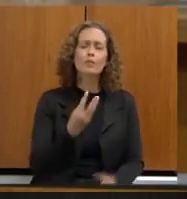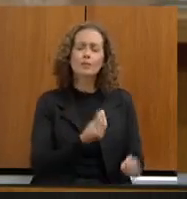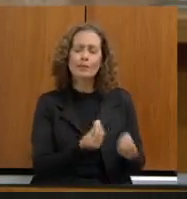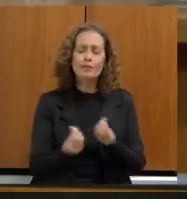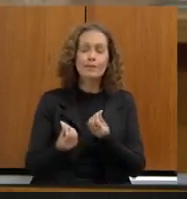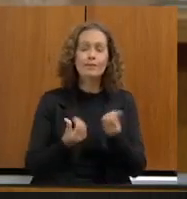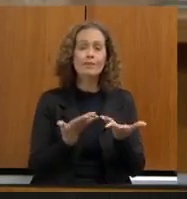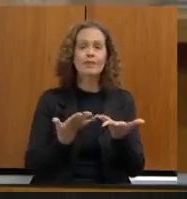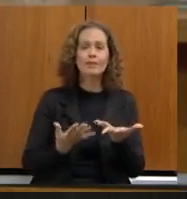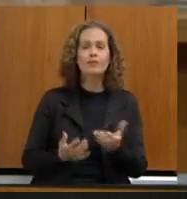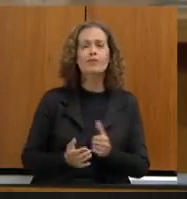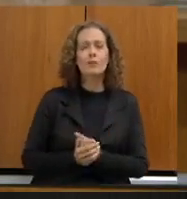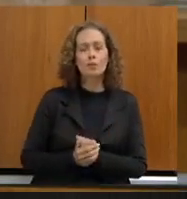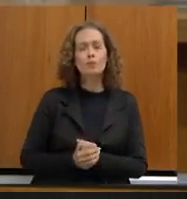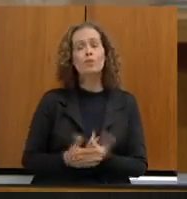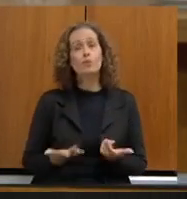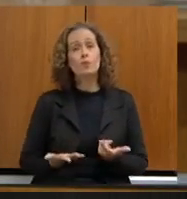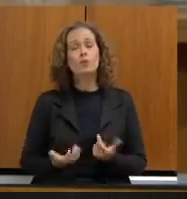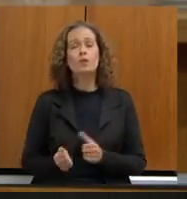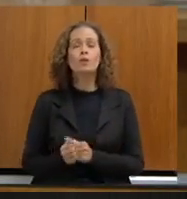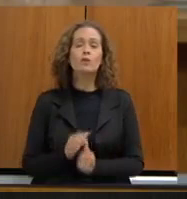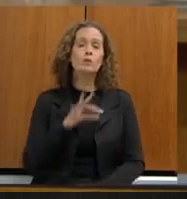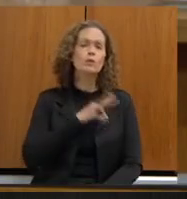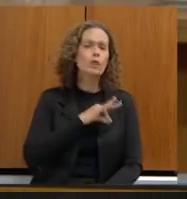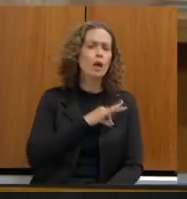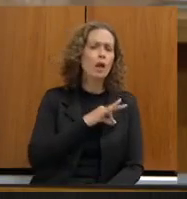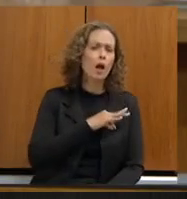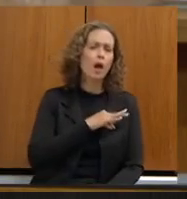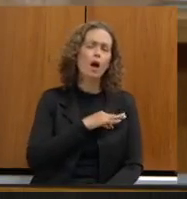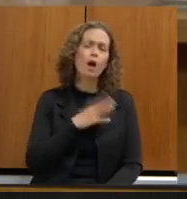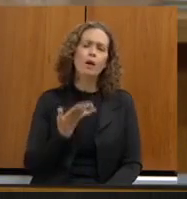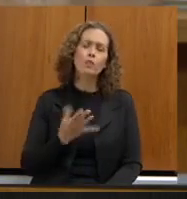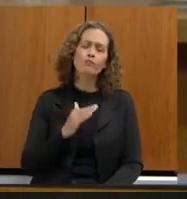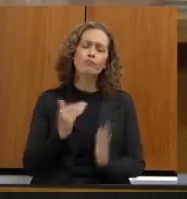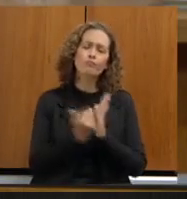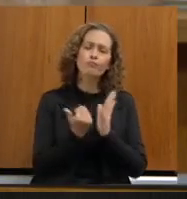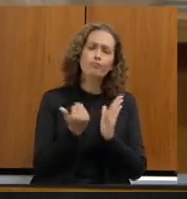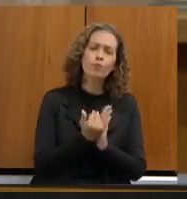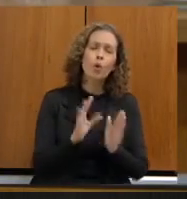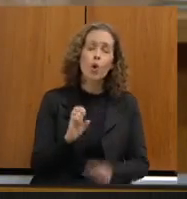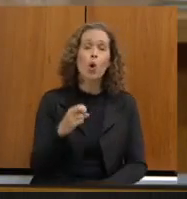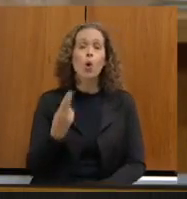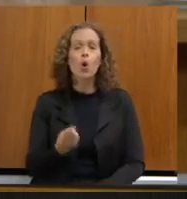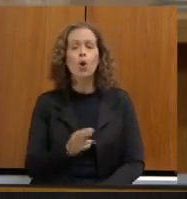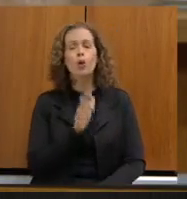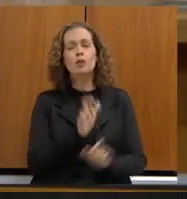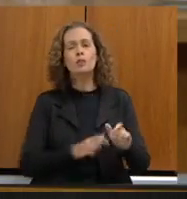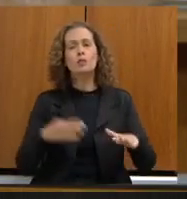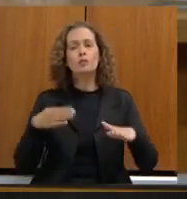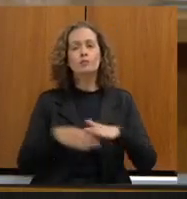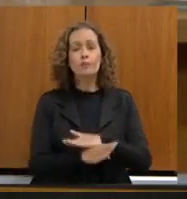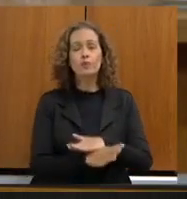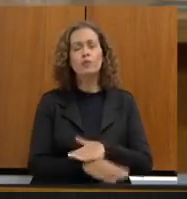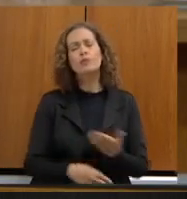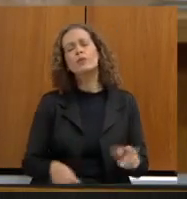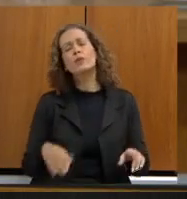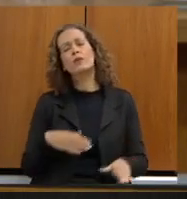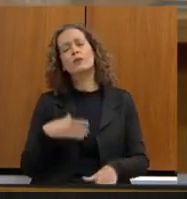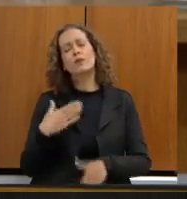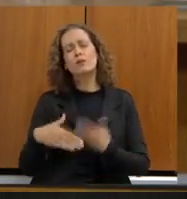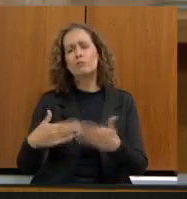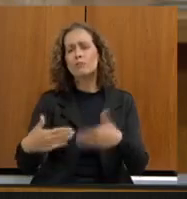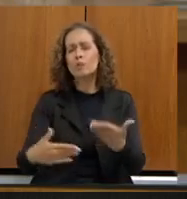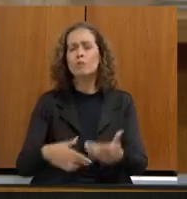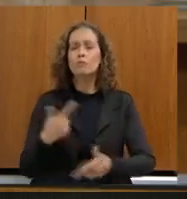seja na recomposição salarial seja na recomposição do efetivo e aos poucos temos trabalhado